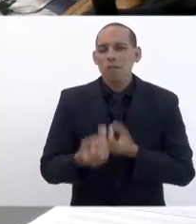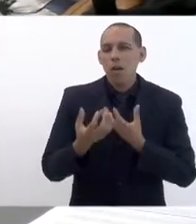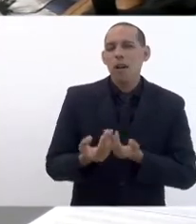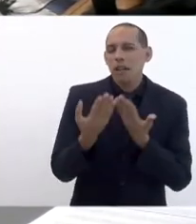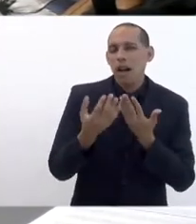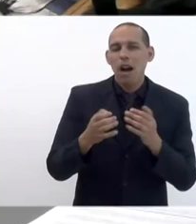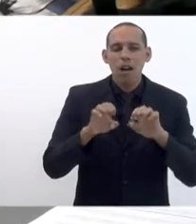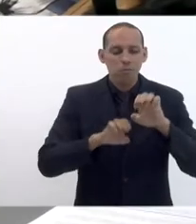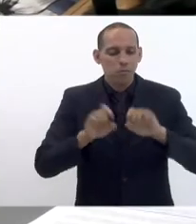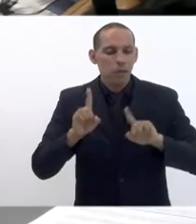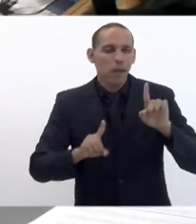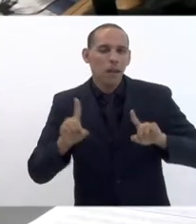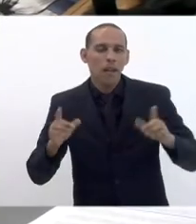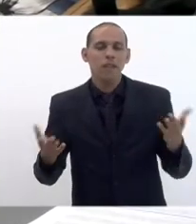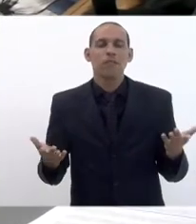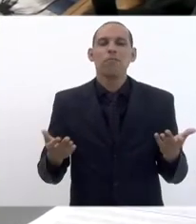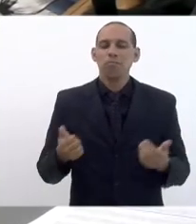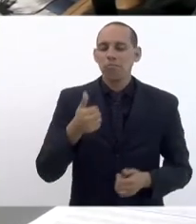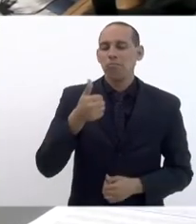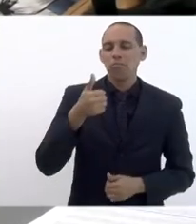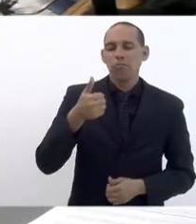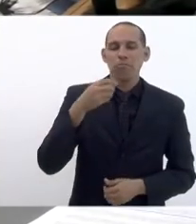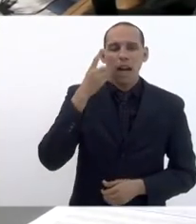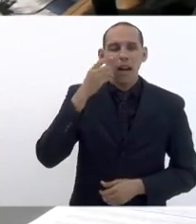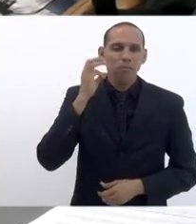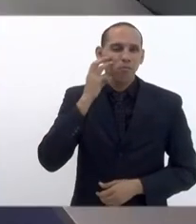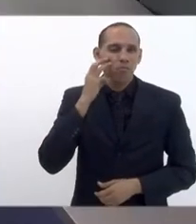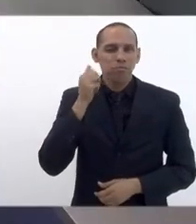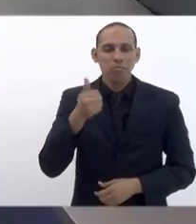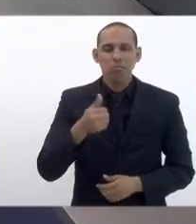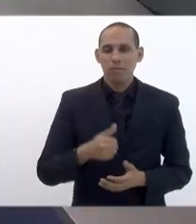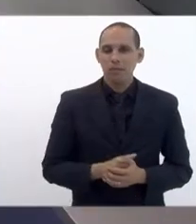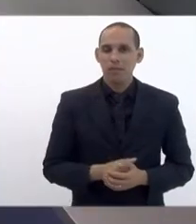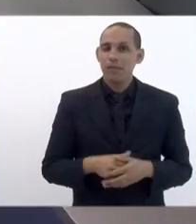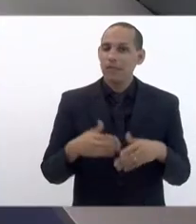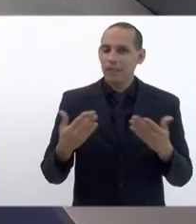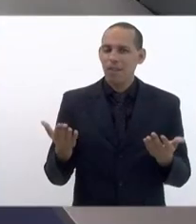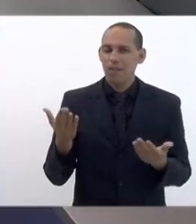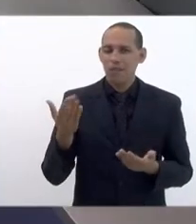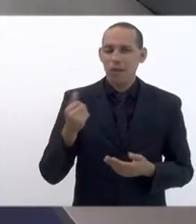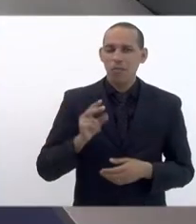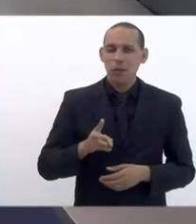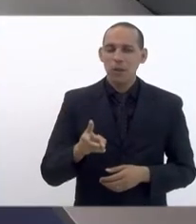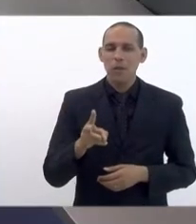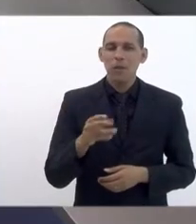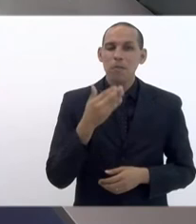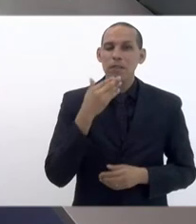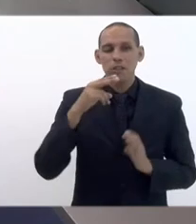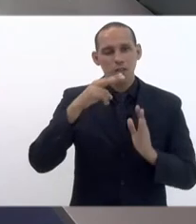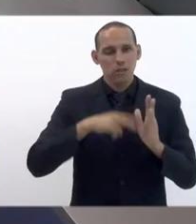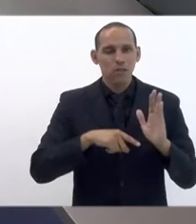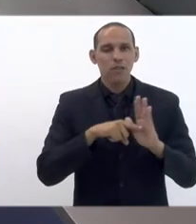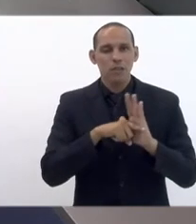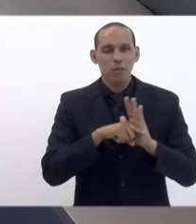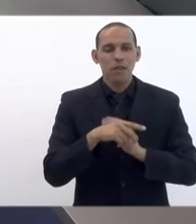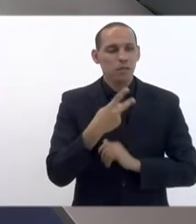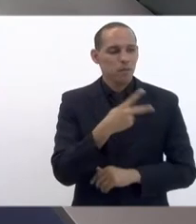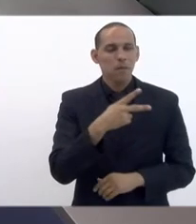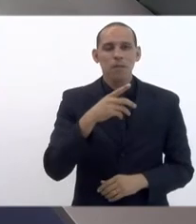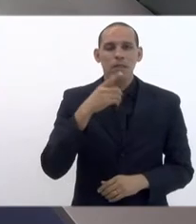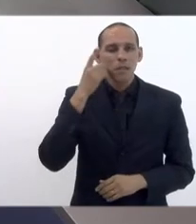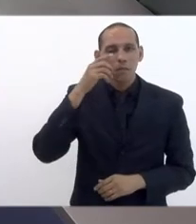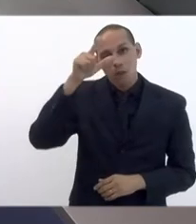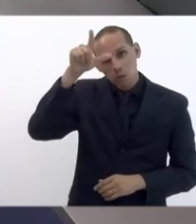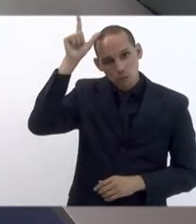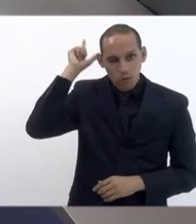estatística. Muito bem falado, deputado Valdec. Então, vamos avançar. Pedido de vista do deputado Luiz Paulo, projeto, acho que vai